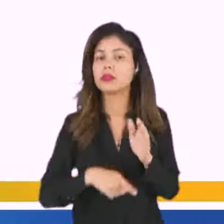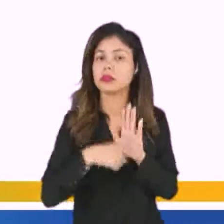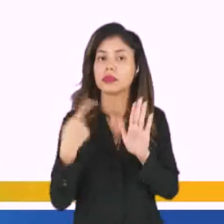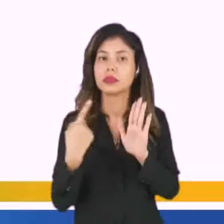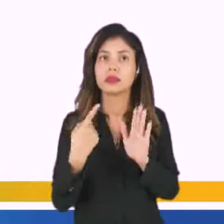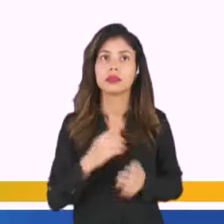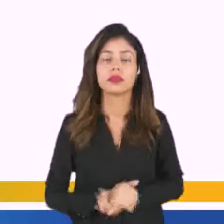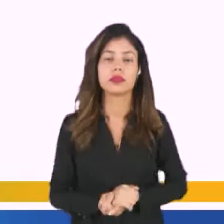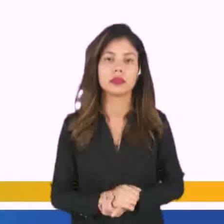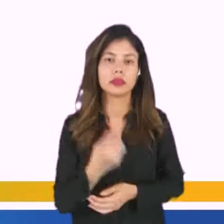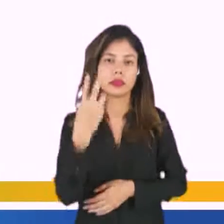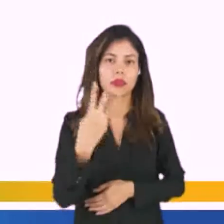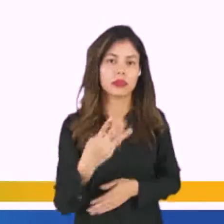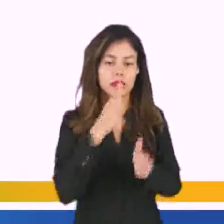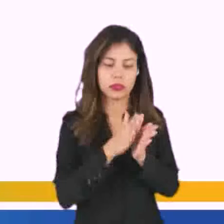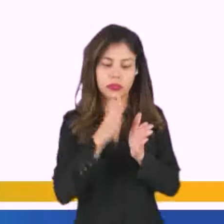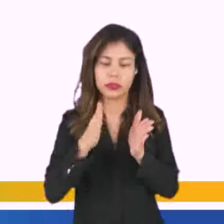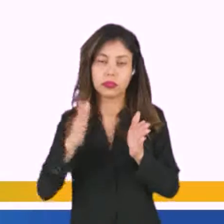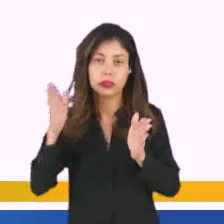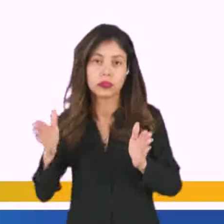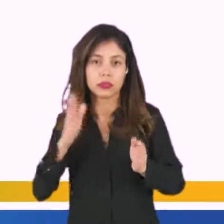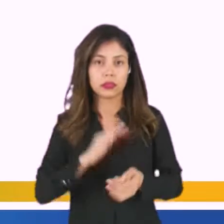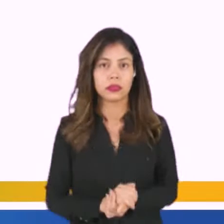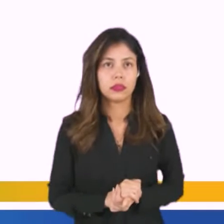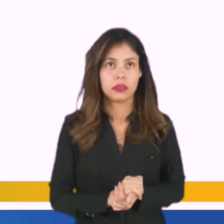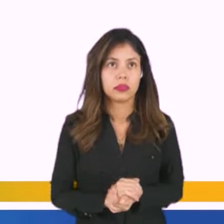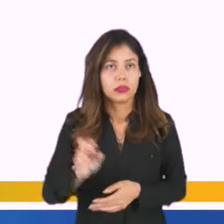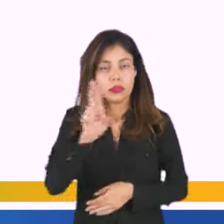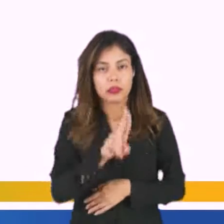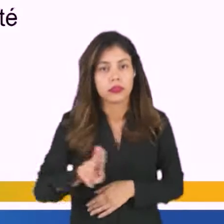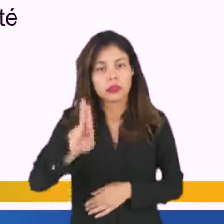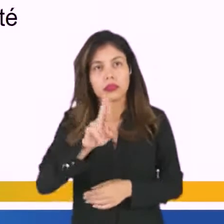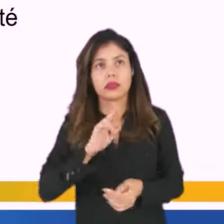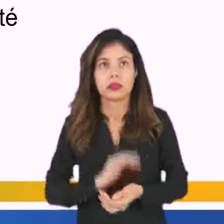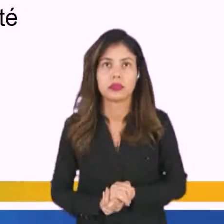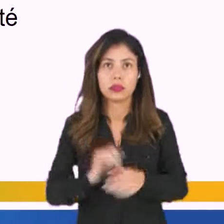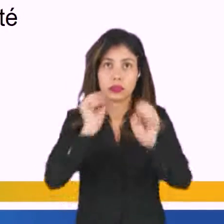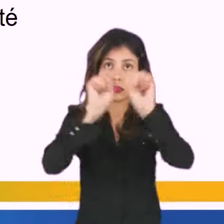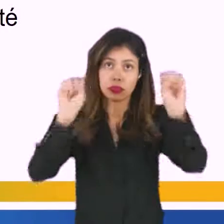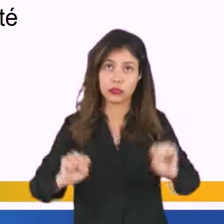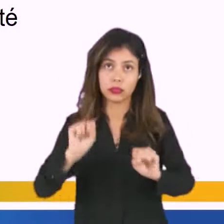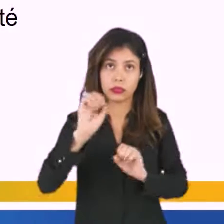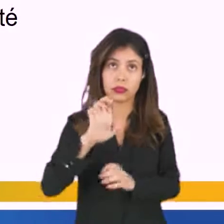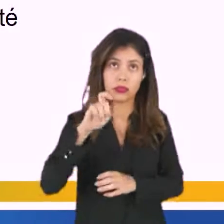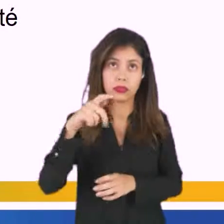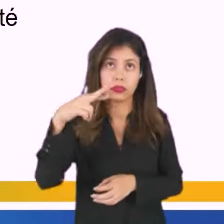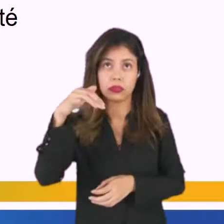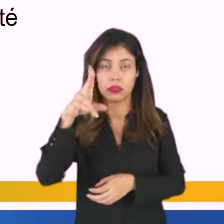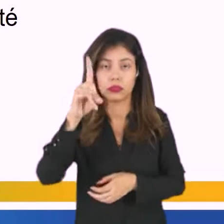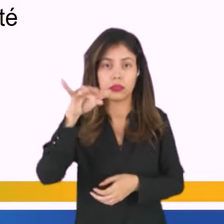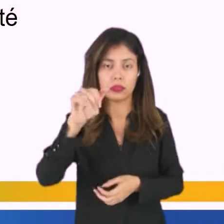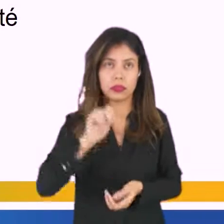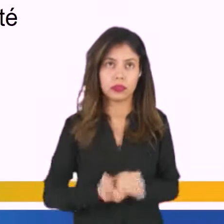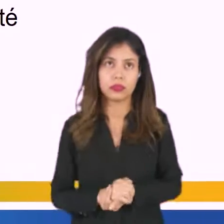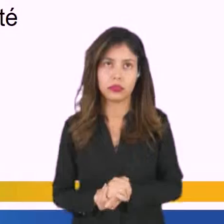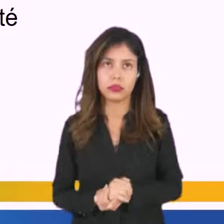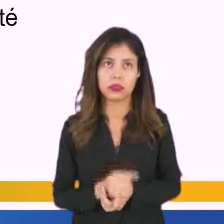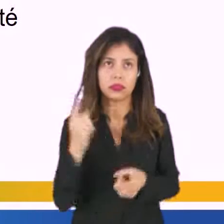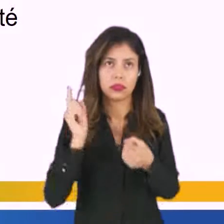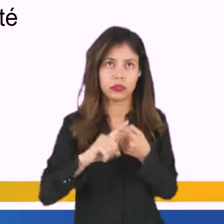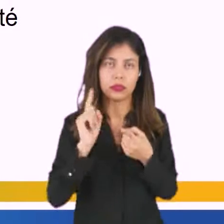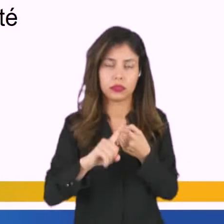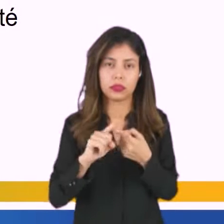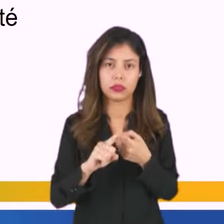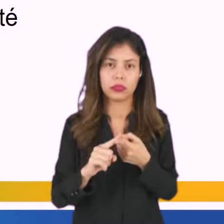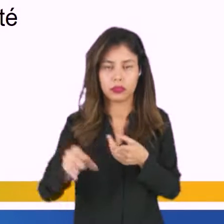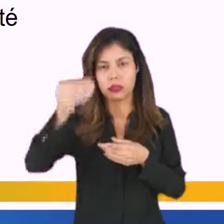procedimento. Então, nós vamos a 3 passos para utilizar o sistema de escalonamento. O primeiro,